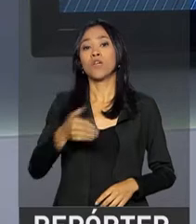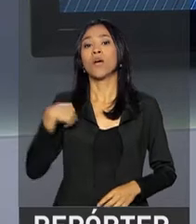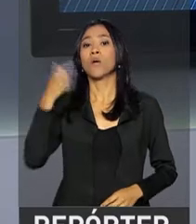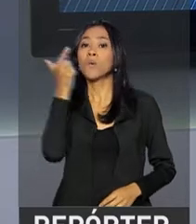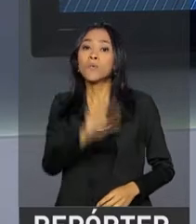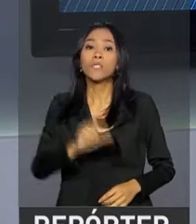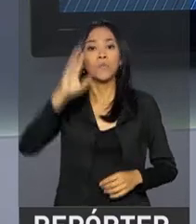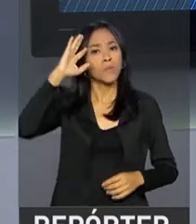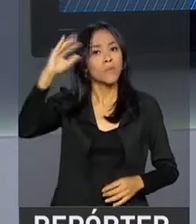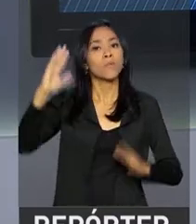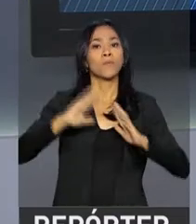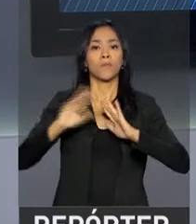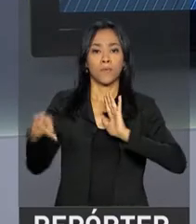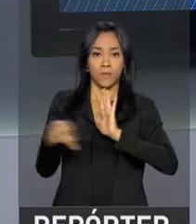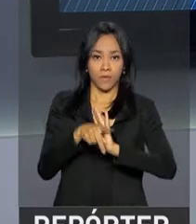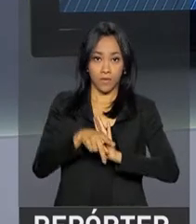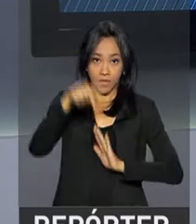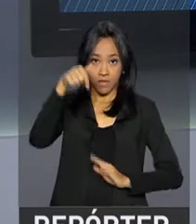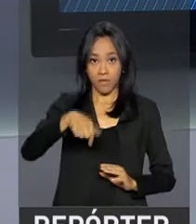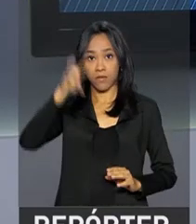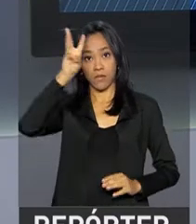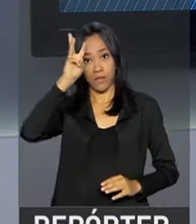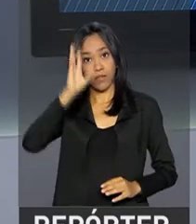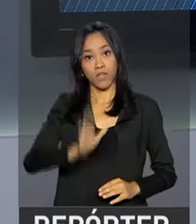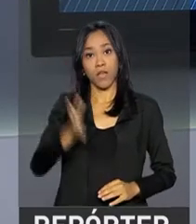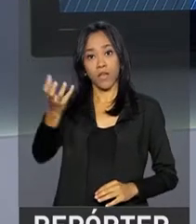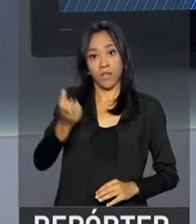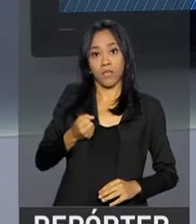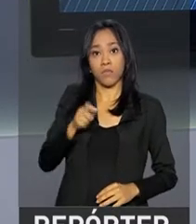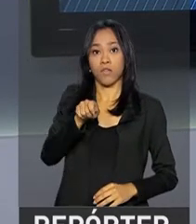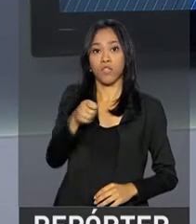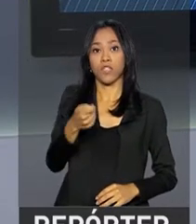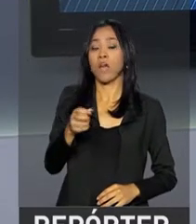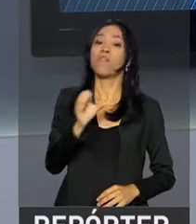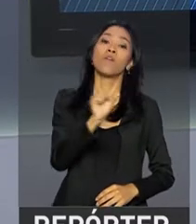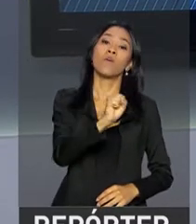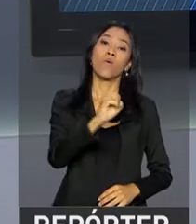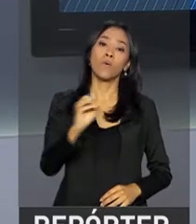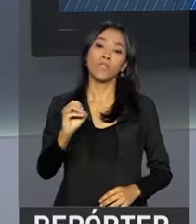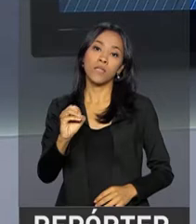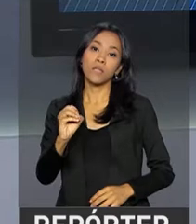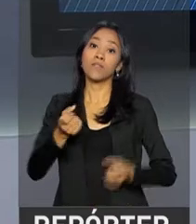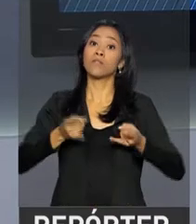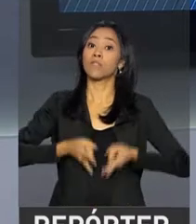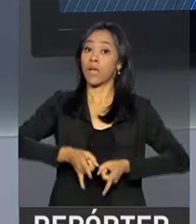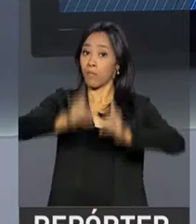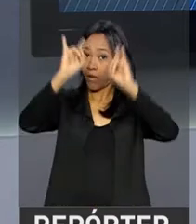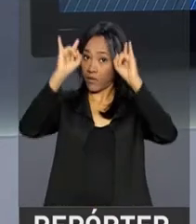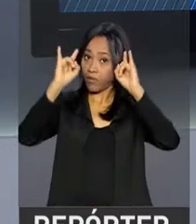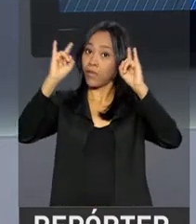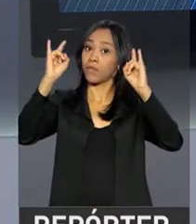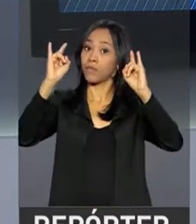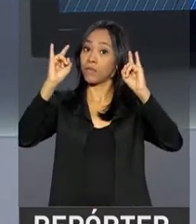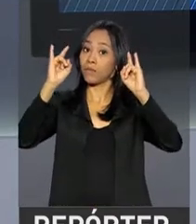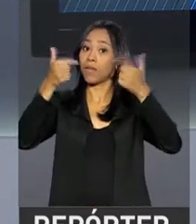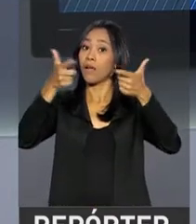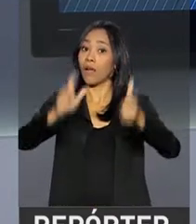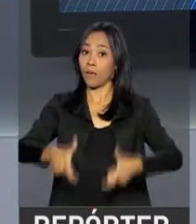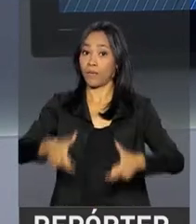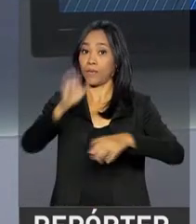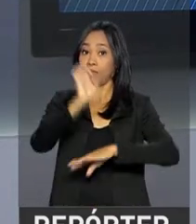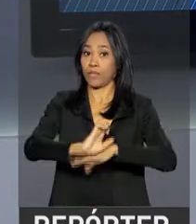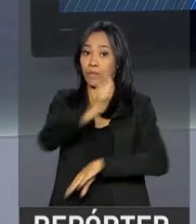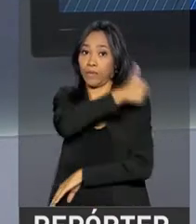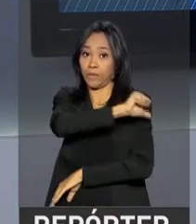própria. Elas receberam nesta terça-feira as chaves de 800 apartamentos do residencial Vila Carioca, em Jacarepaguá, no